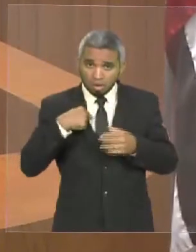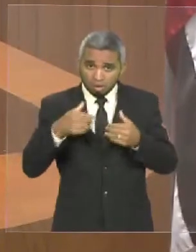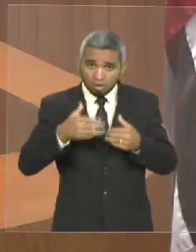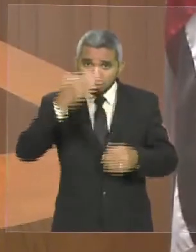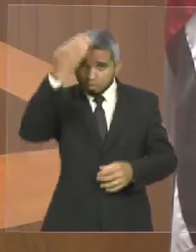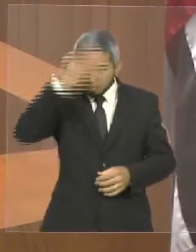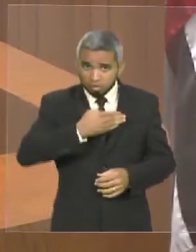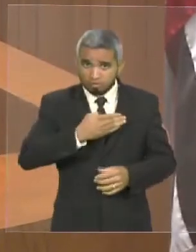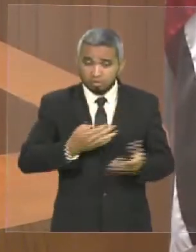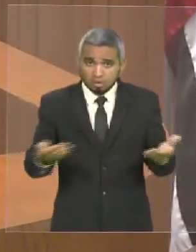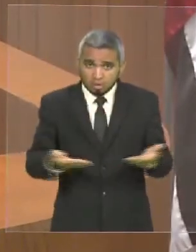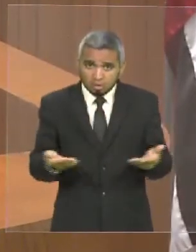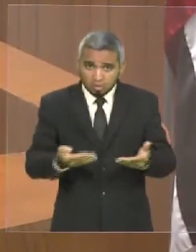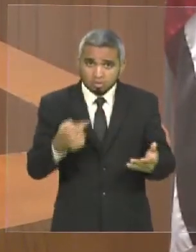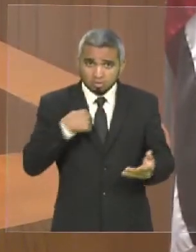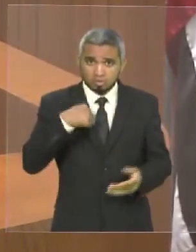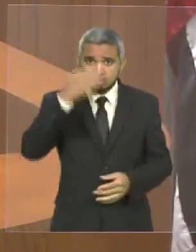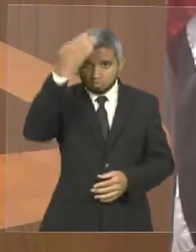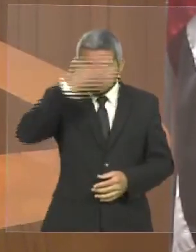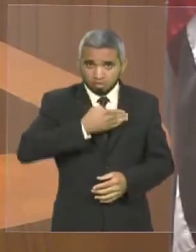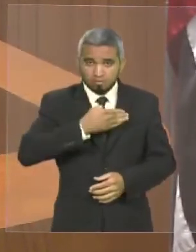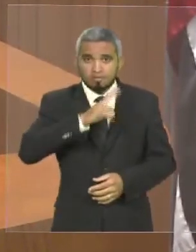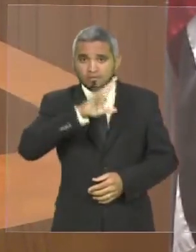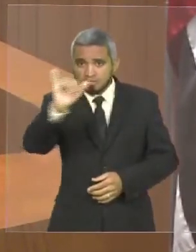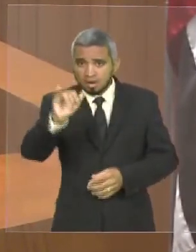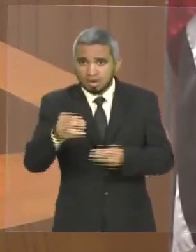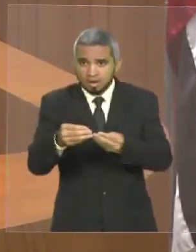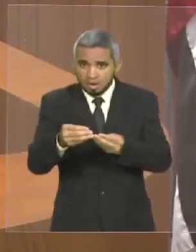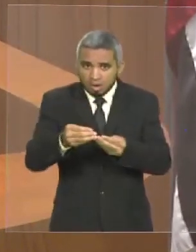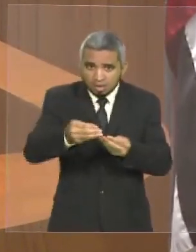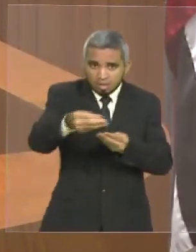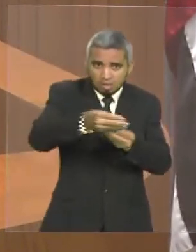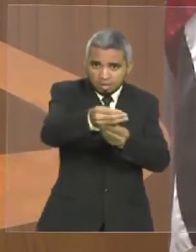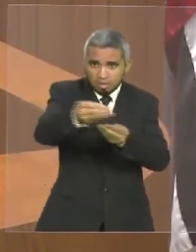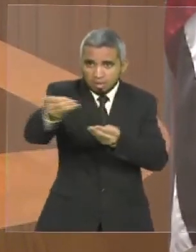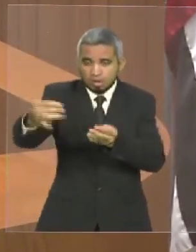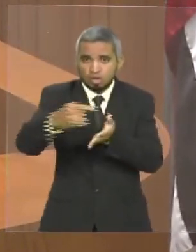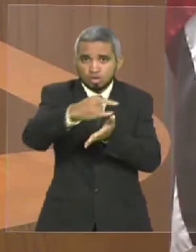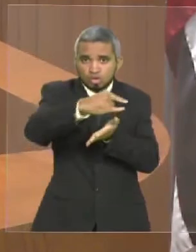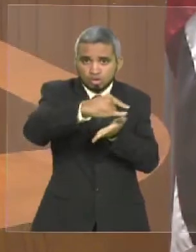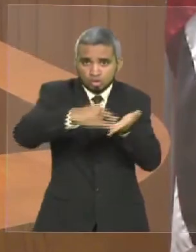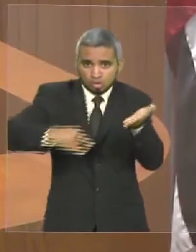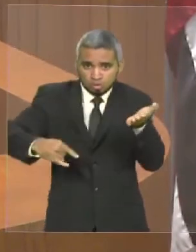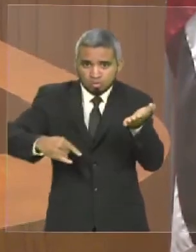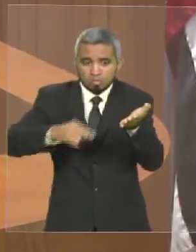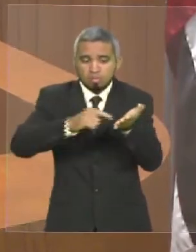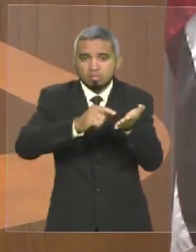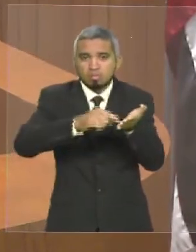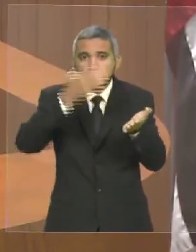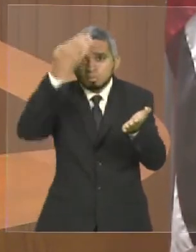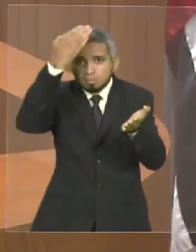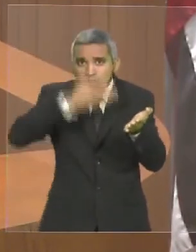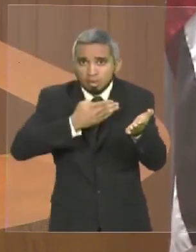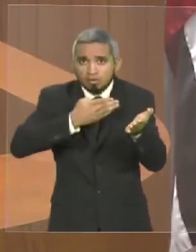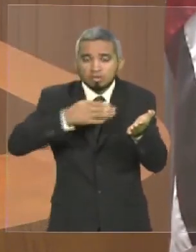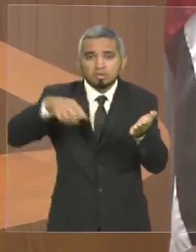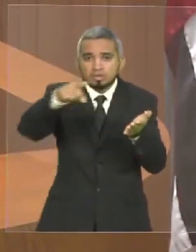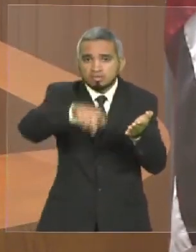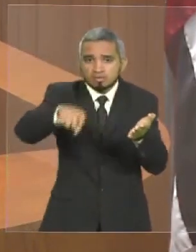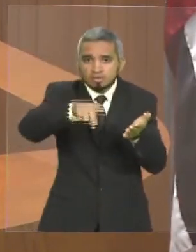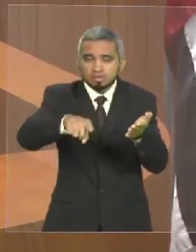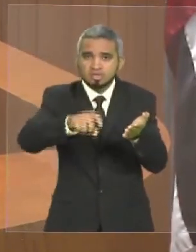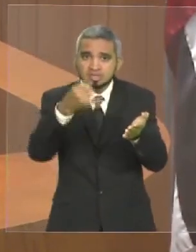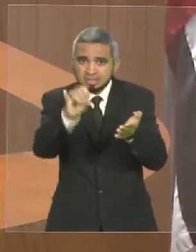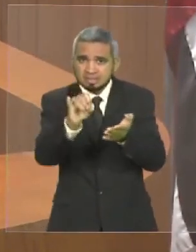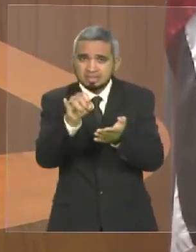hoje a vocês, e vai chegar na mão de vocês, o documento comprovando que vocês que decidirem